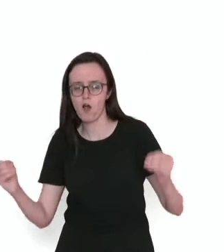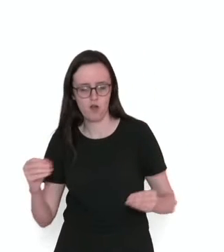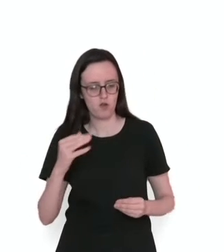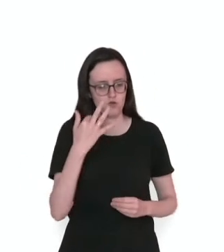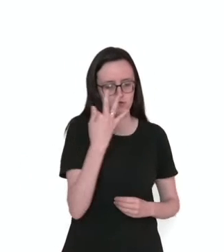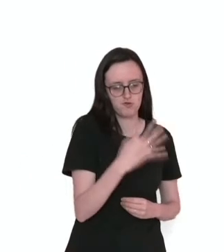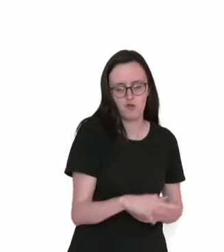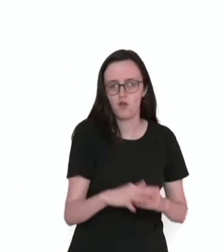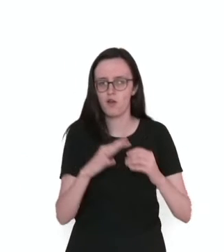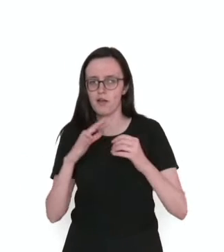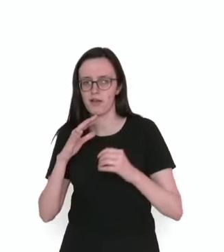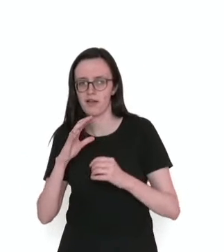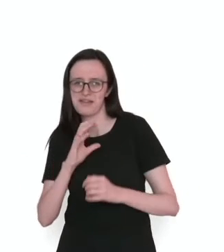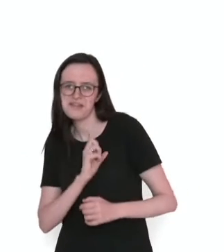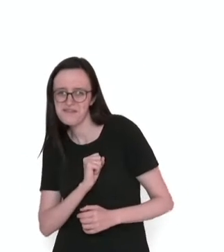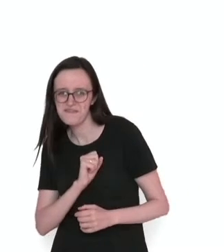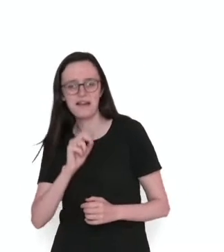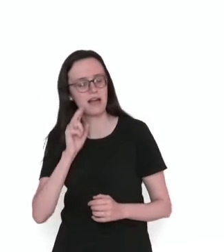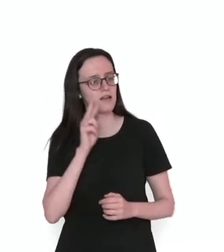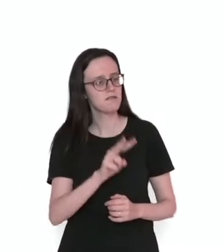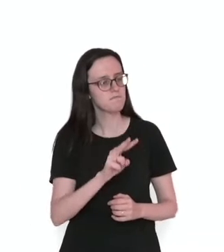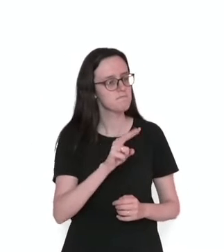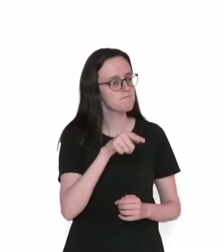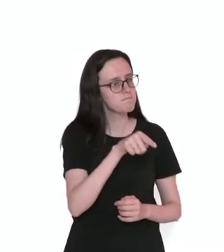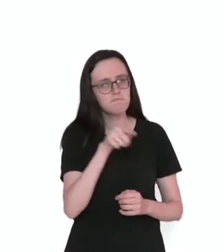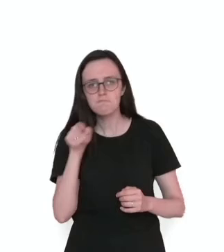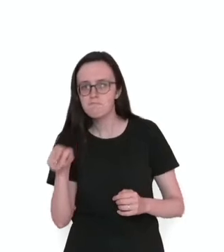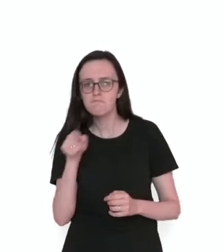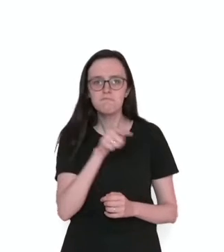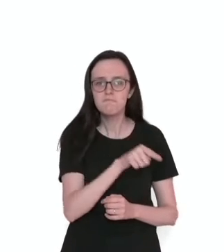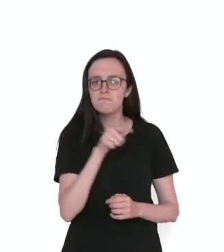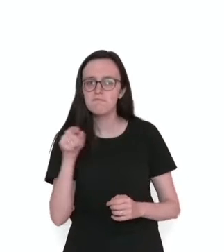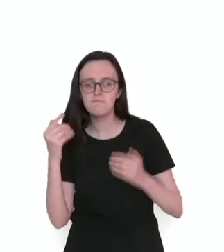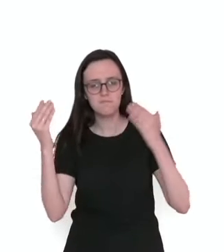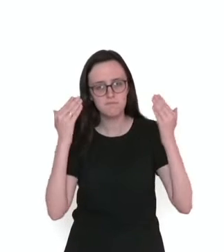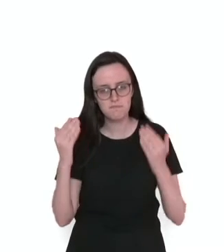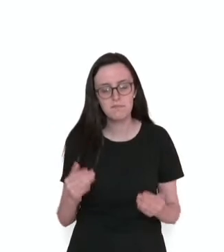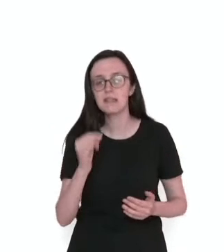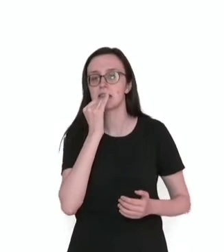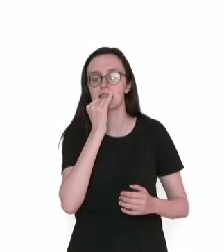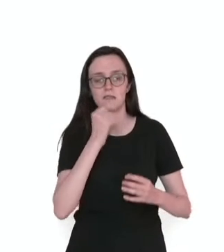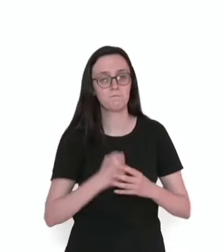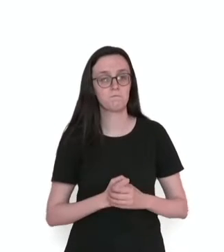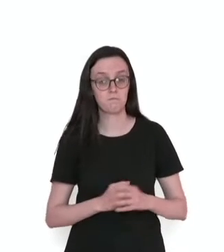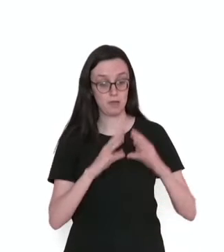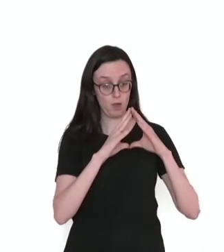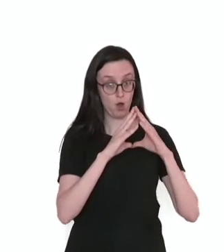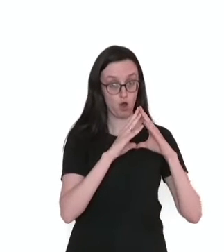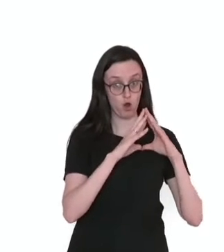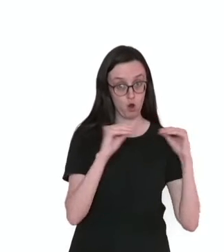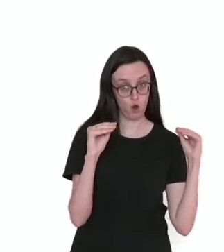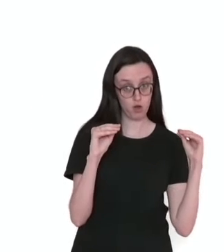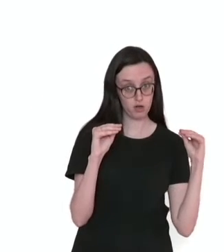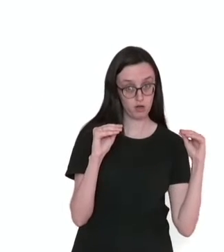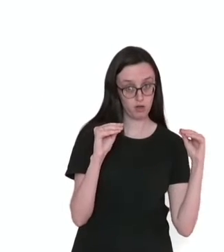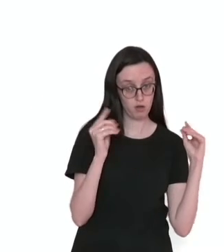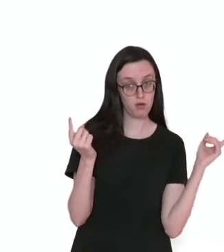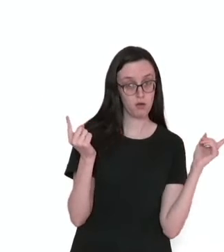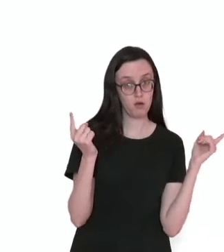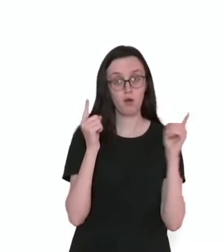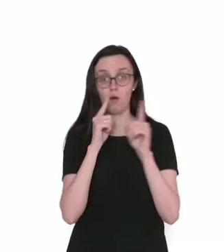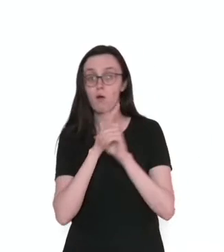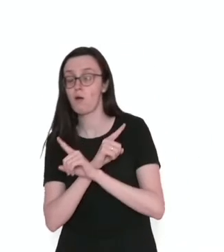igual. Então, deixei no intervalo aqui, ó, para você ver, ó. Enquanto eu tenho aqui, ó, a cura, o oposto,